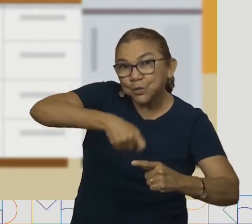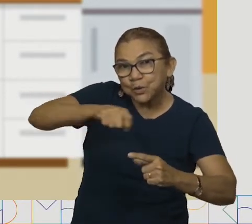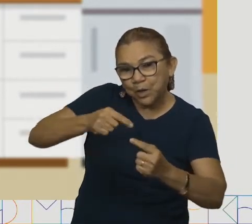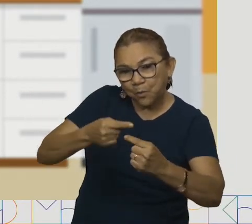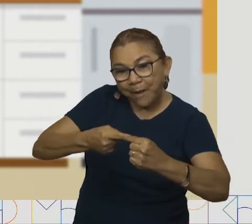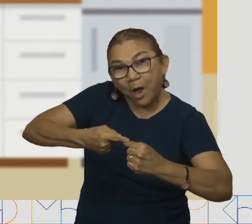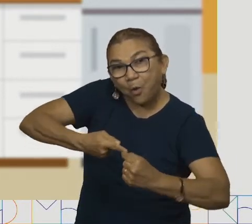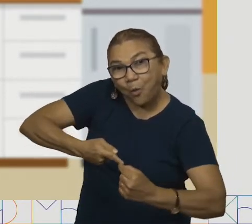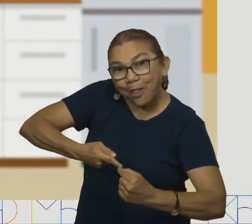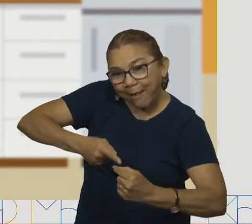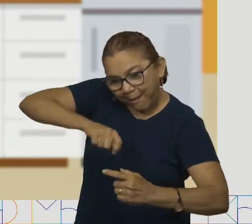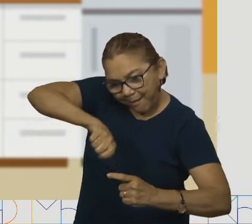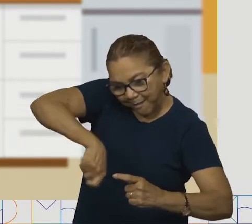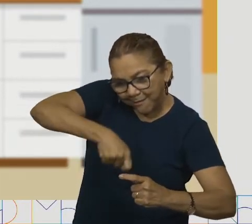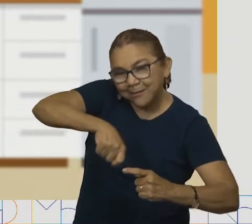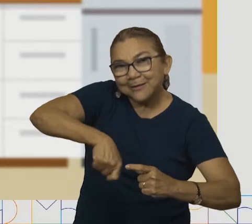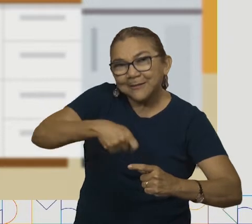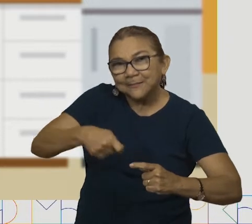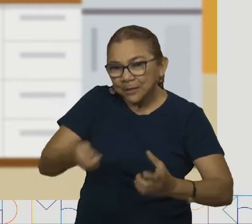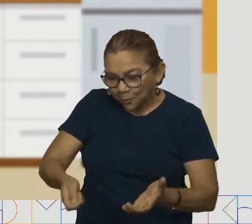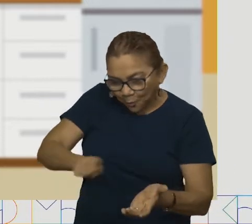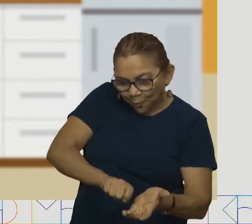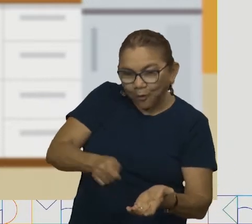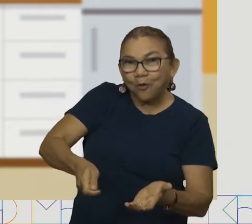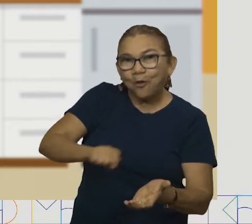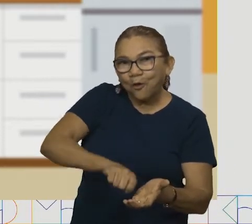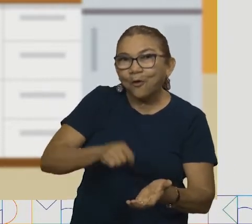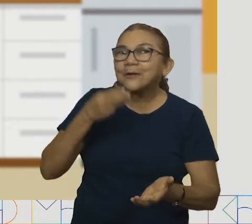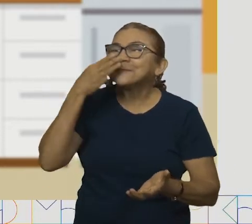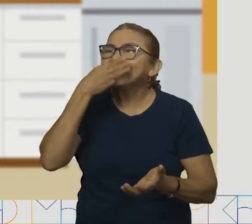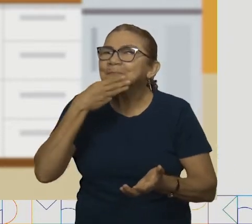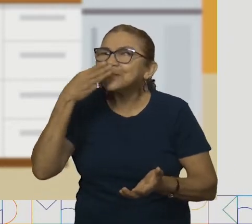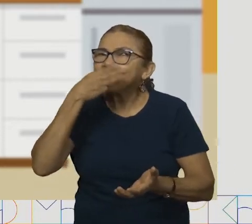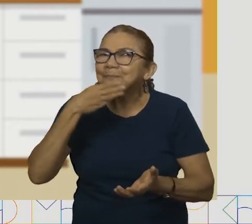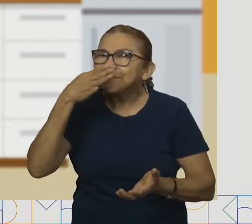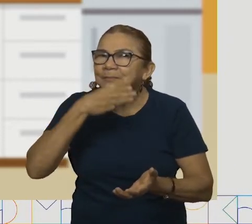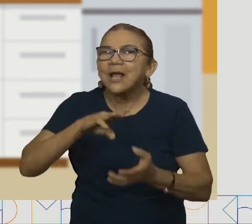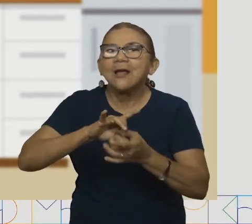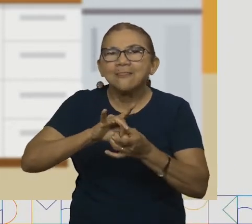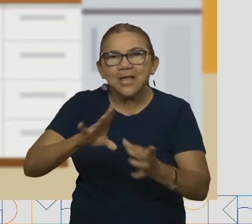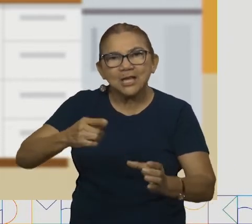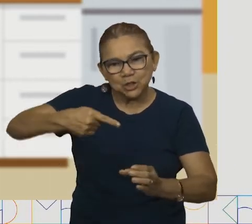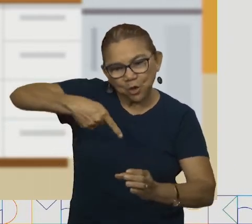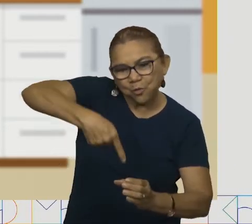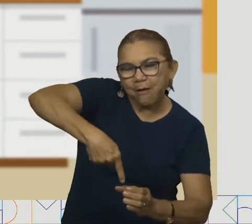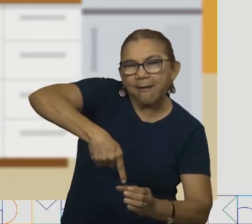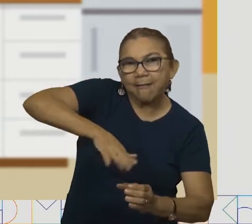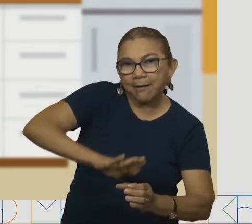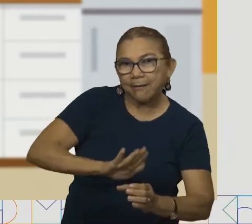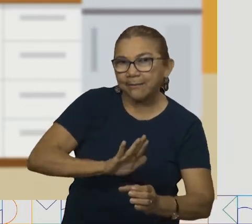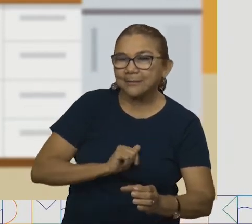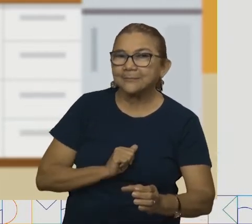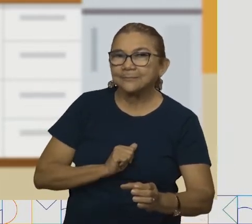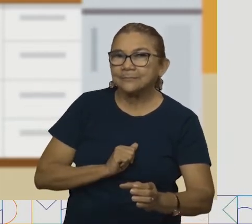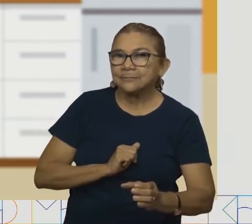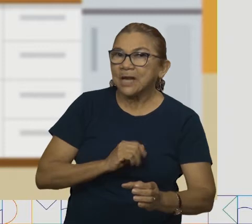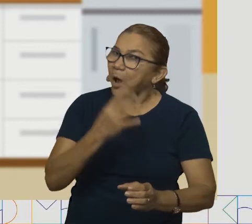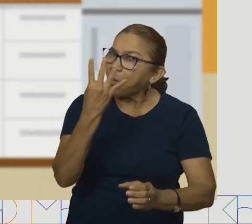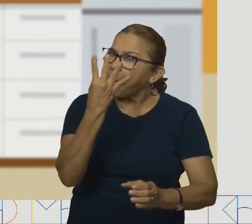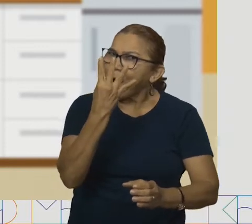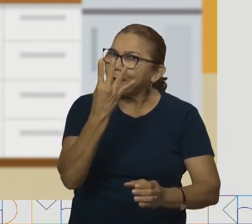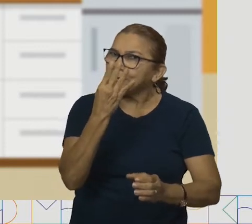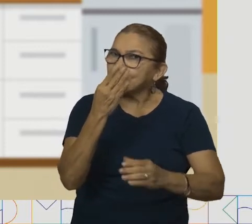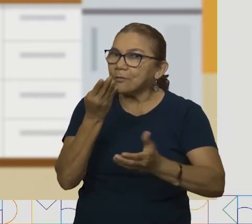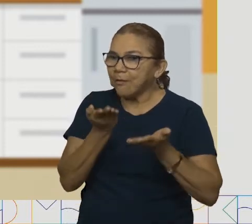acrescente açúcar. Três, deixe a colher no copo. Quatro, leve à geladeira para